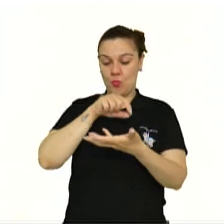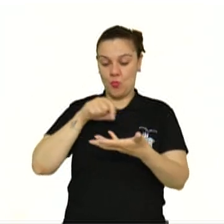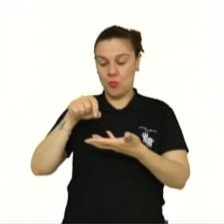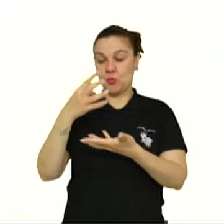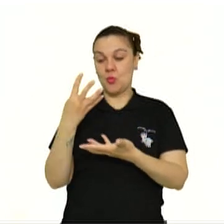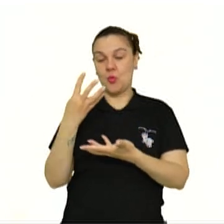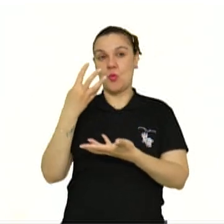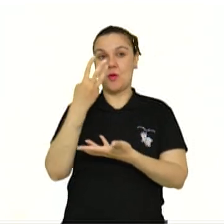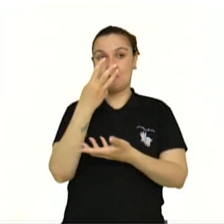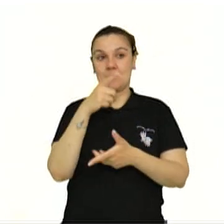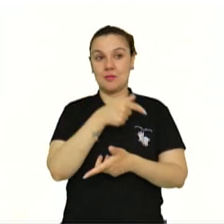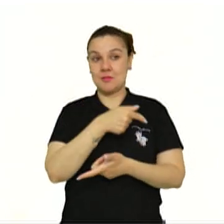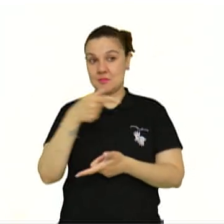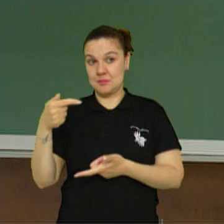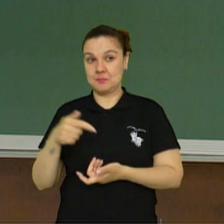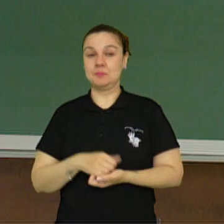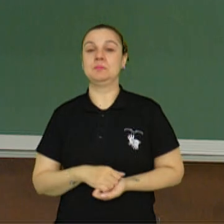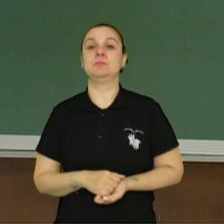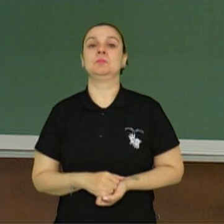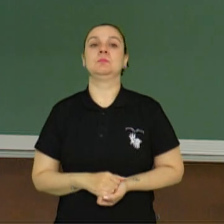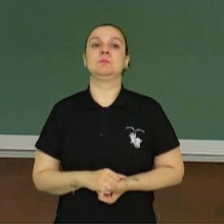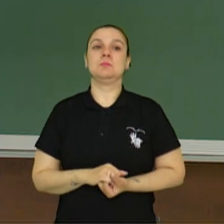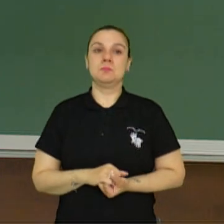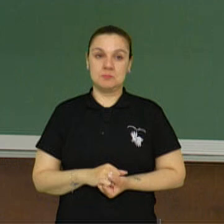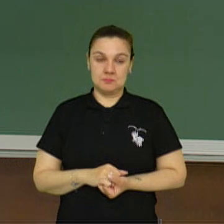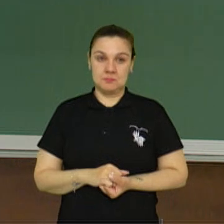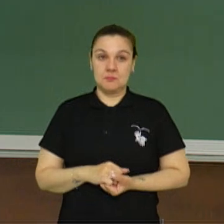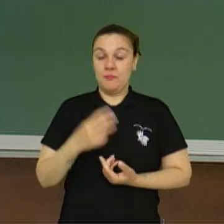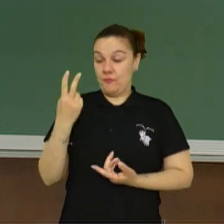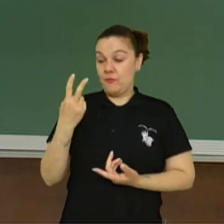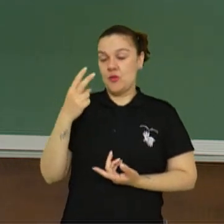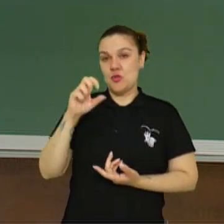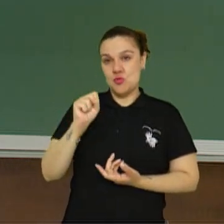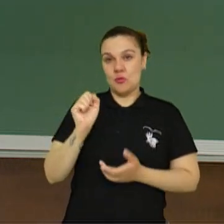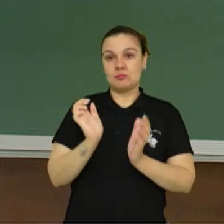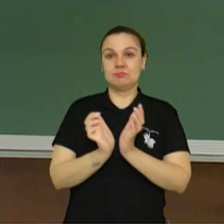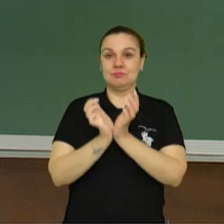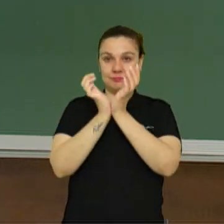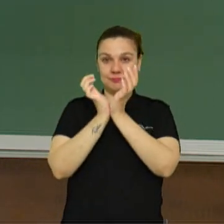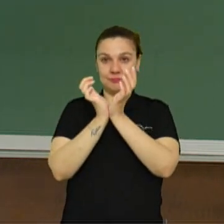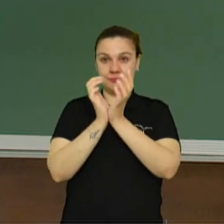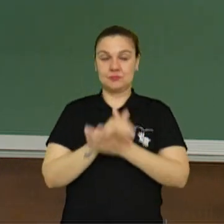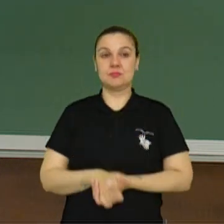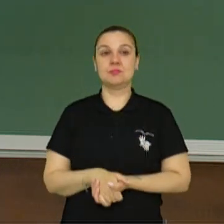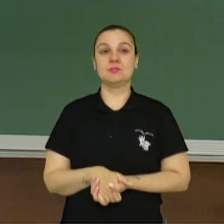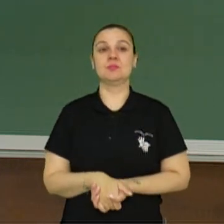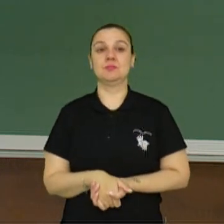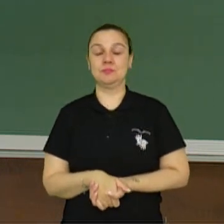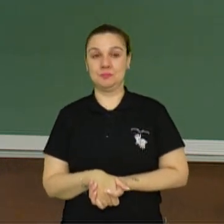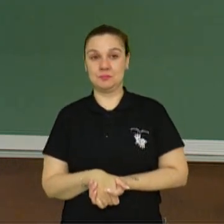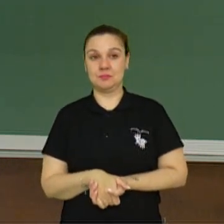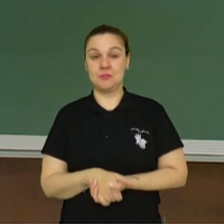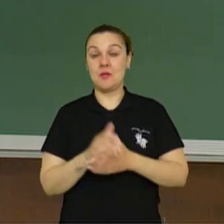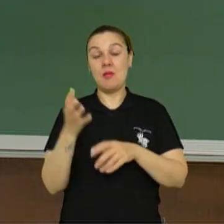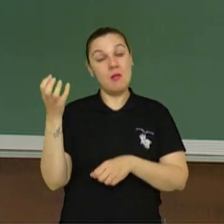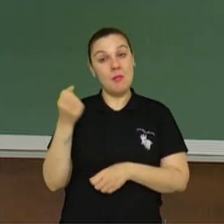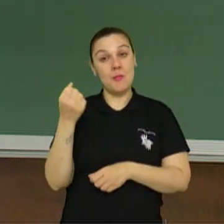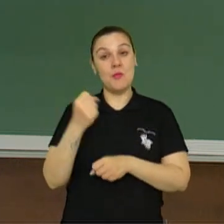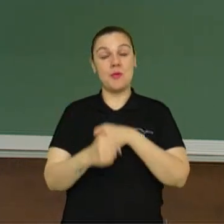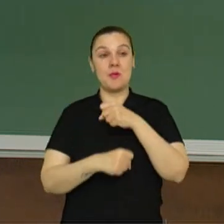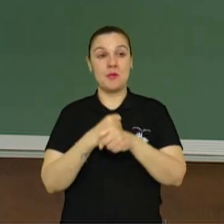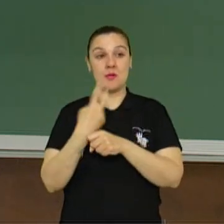semanas no ranking da ATP, tá? E na carreira ele tem 28 títulos entre simples e duplas e ele se aposentou